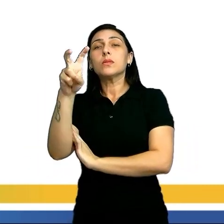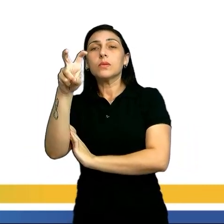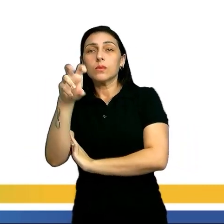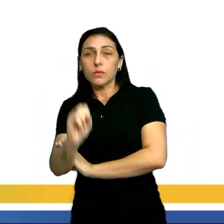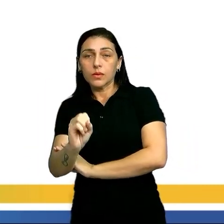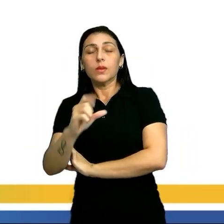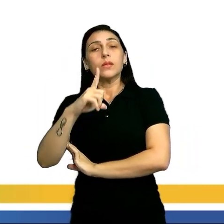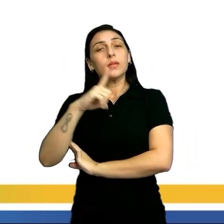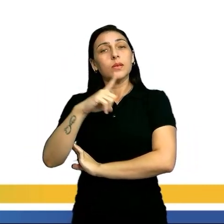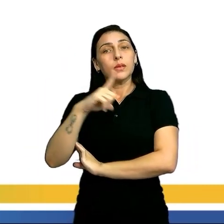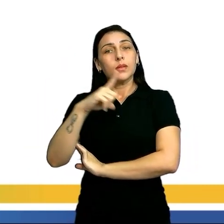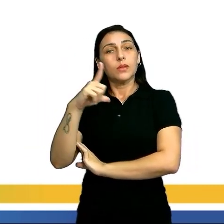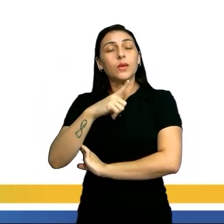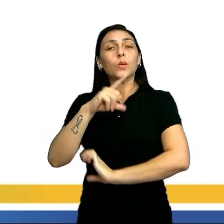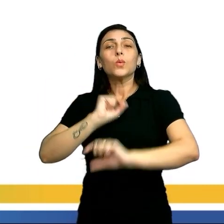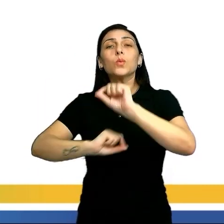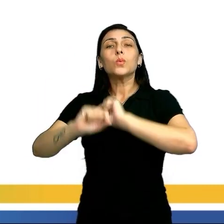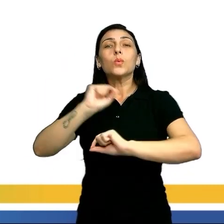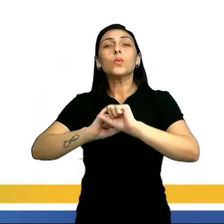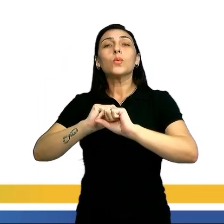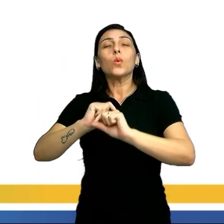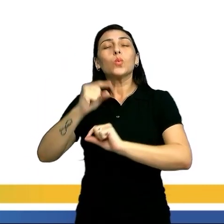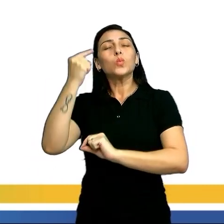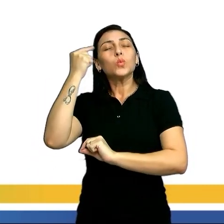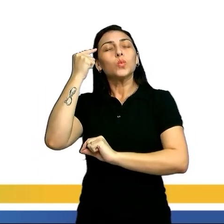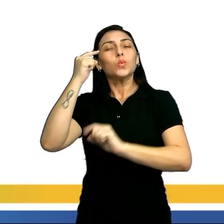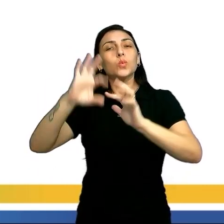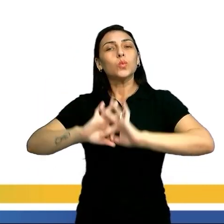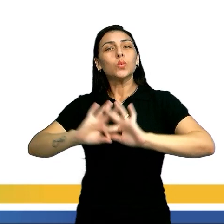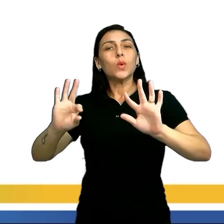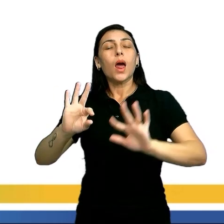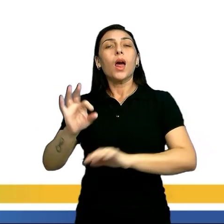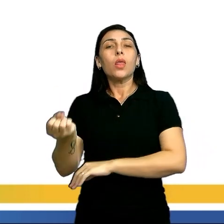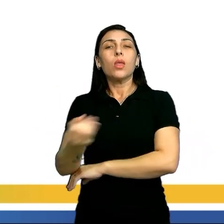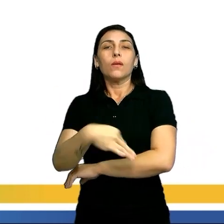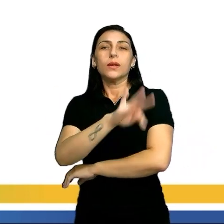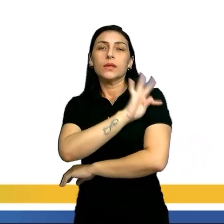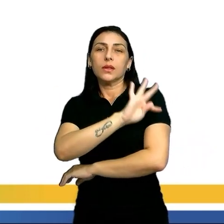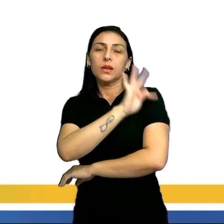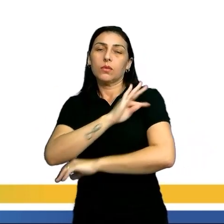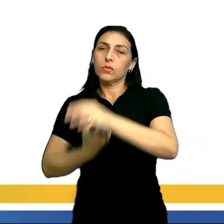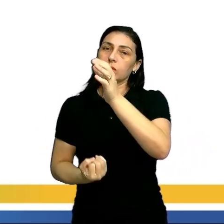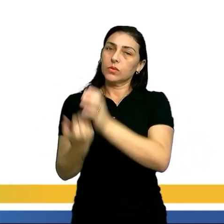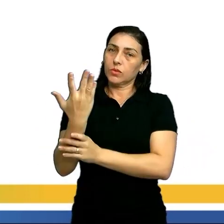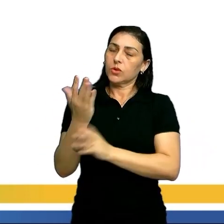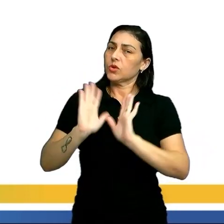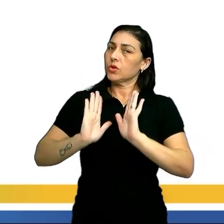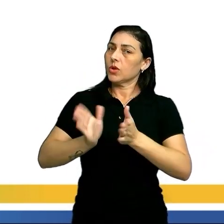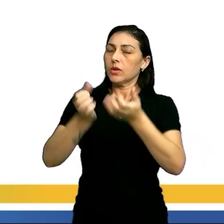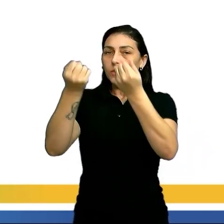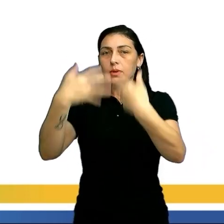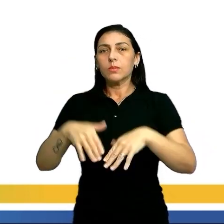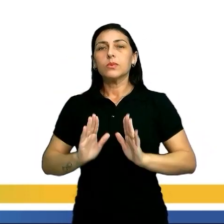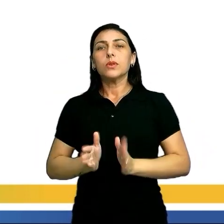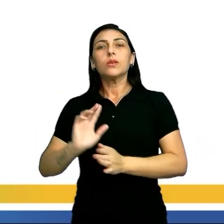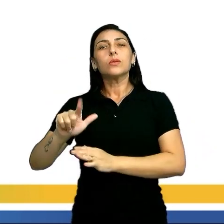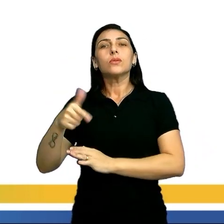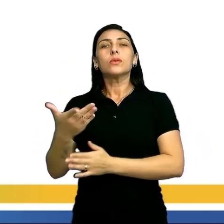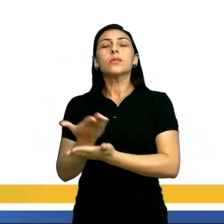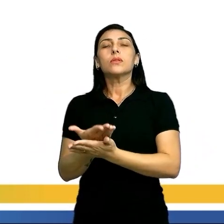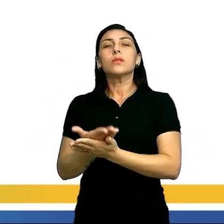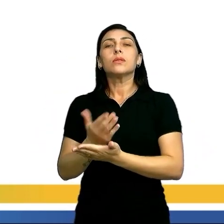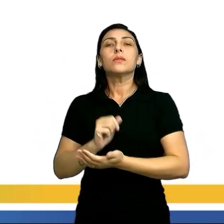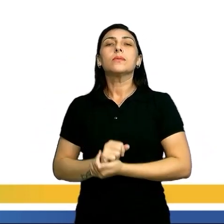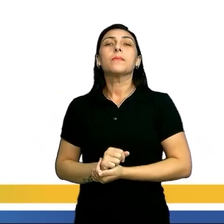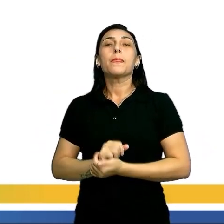1850, eu tenho a ascensão do livre pensar, novas técnicas vão surgir. Já comentamos um pouquinho sobre